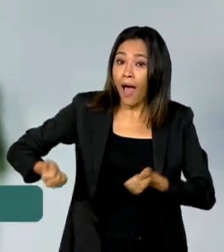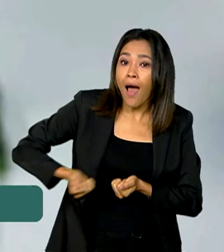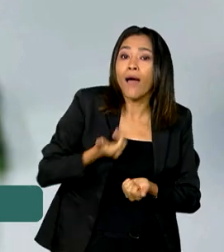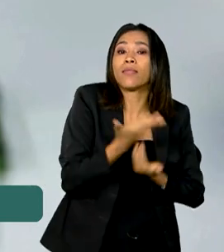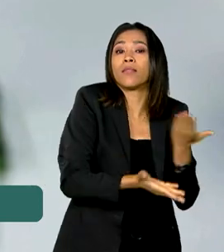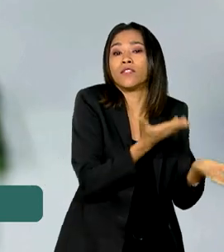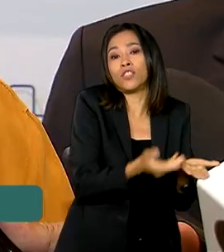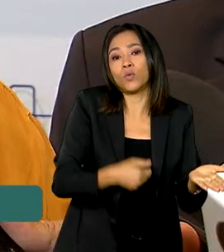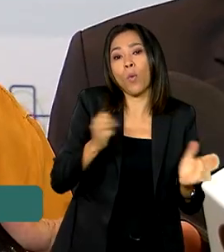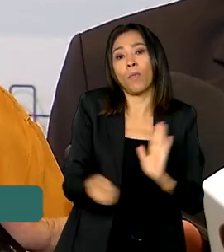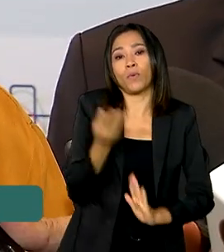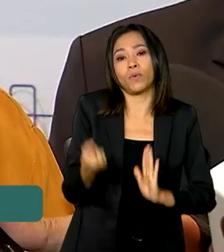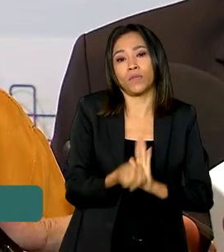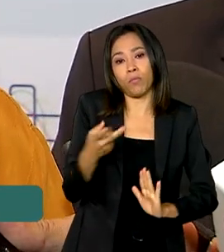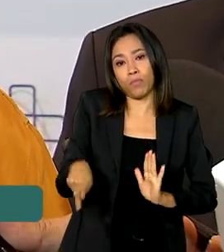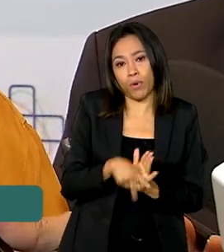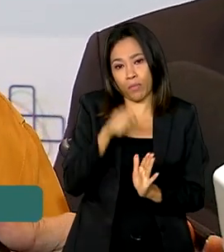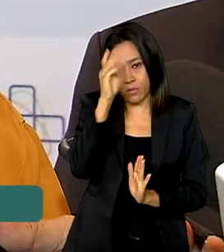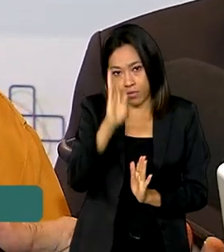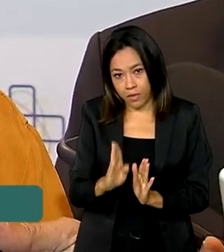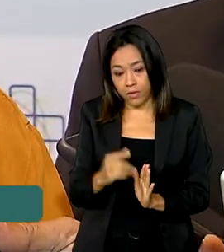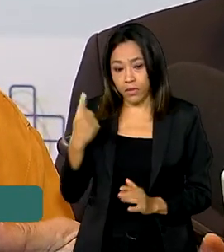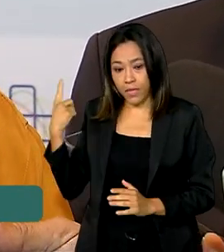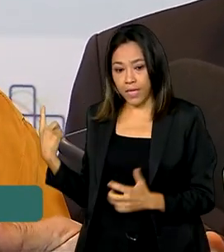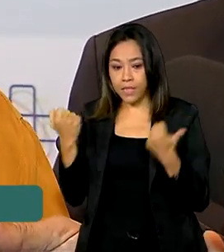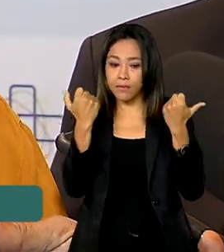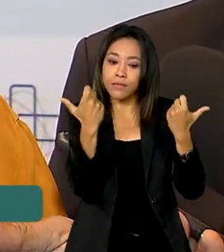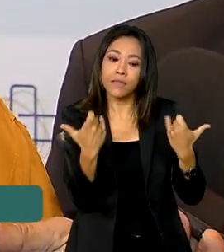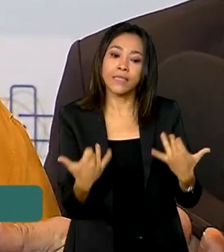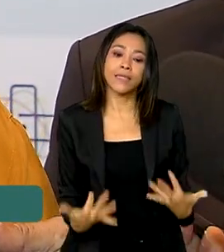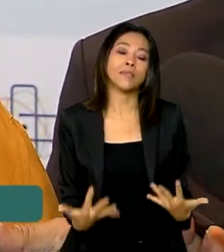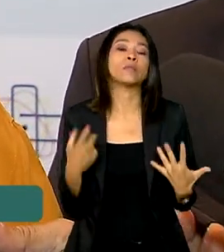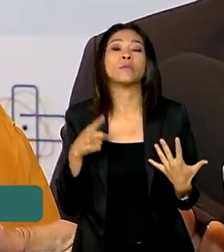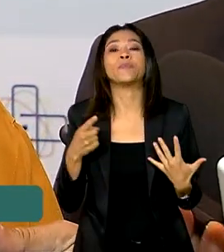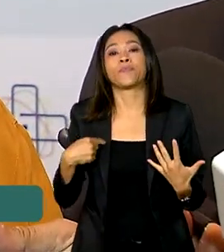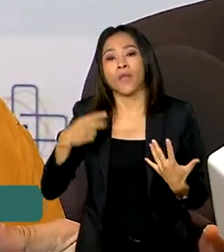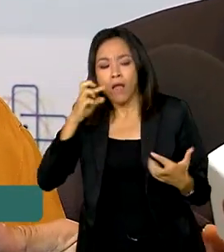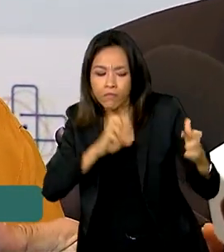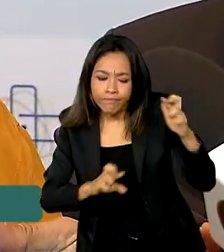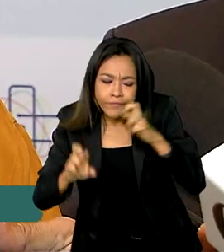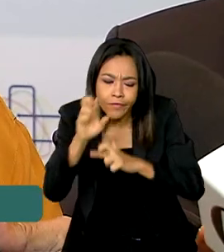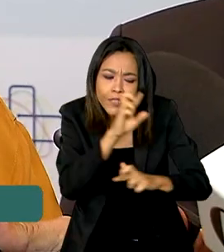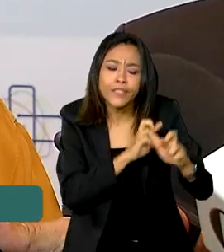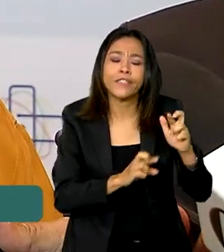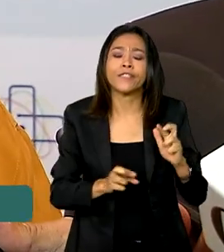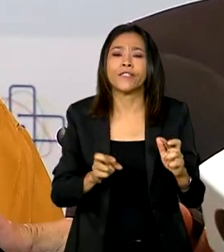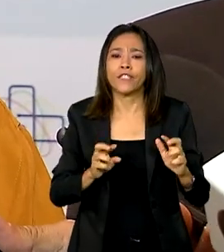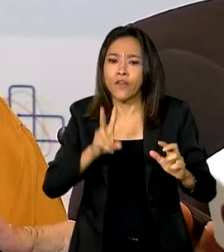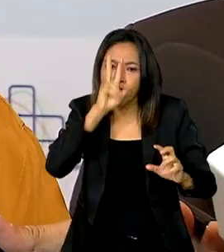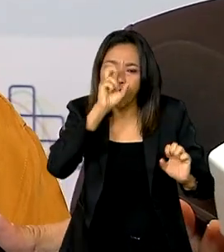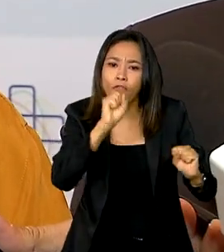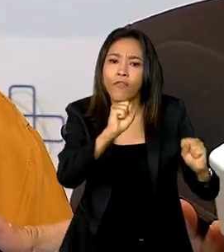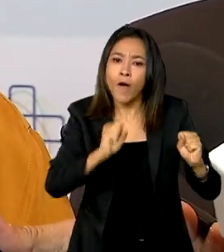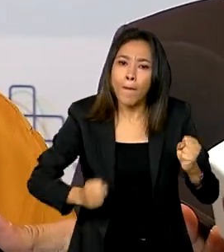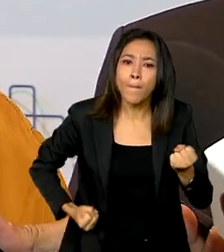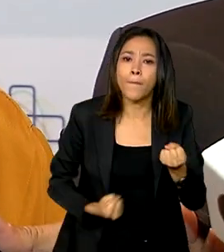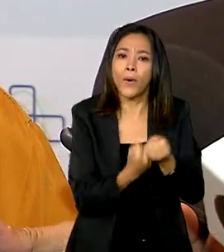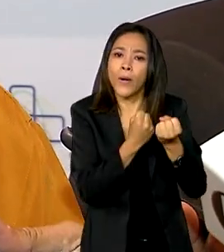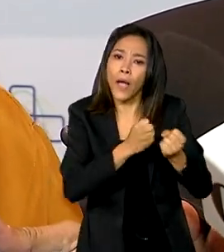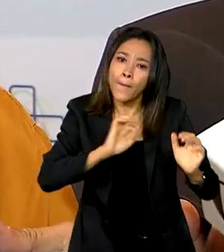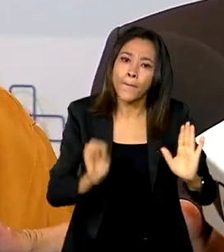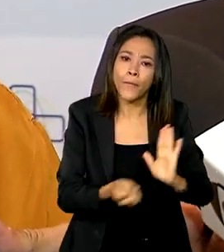com produção nacional. Fortalecer a capacidade de ciência e tecnologia de vigilância, mas fortalecer a produção local,